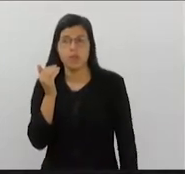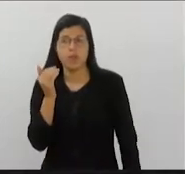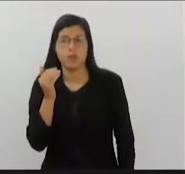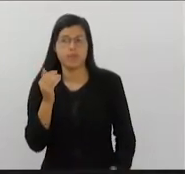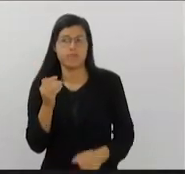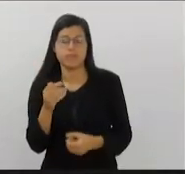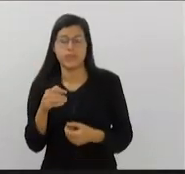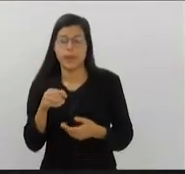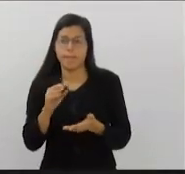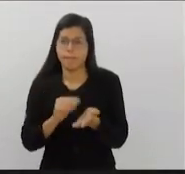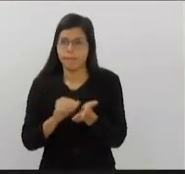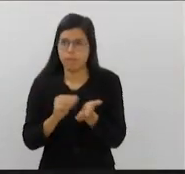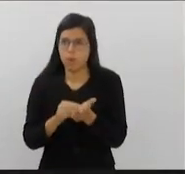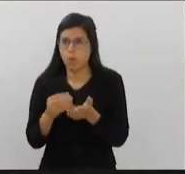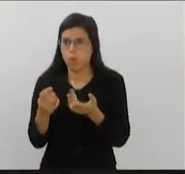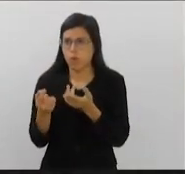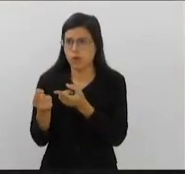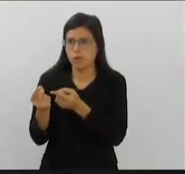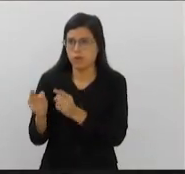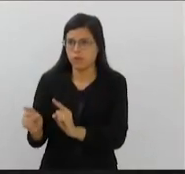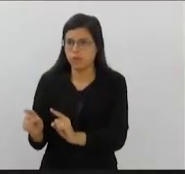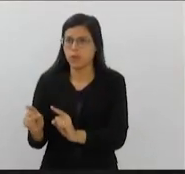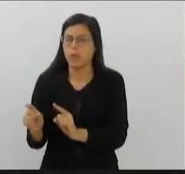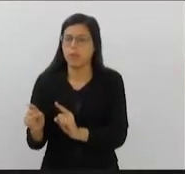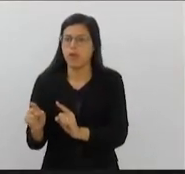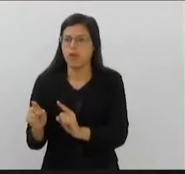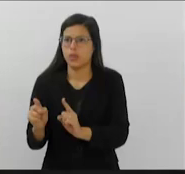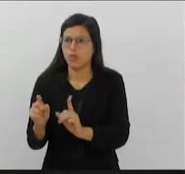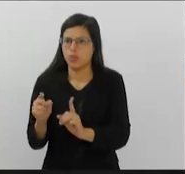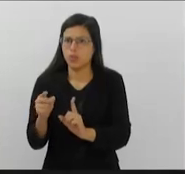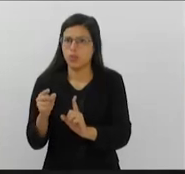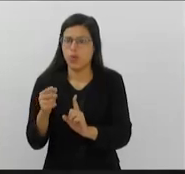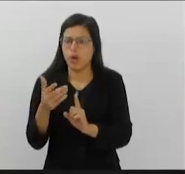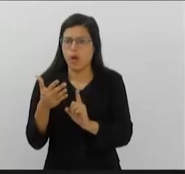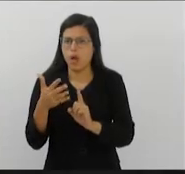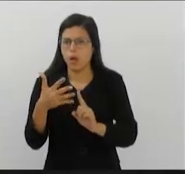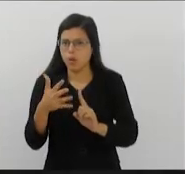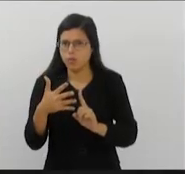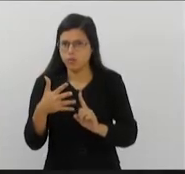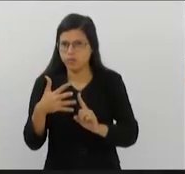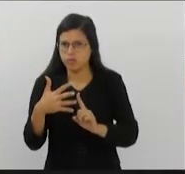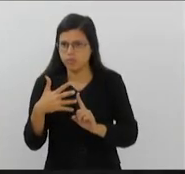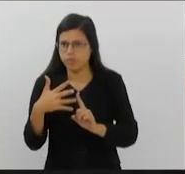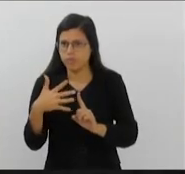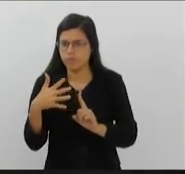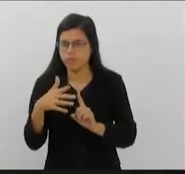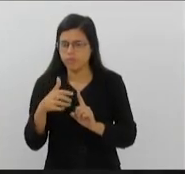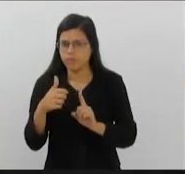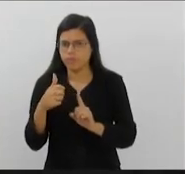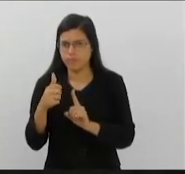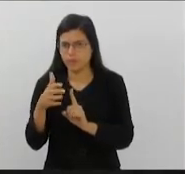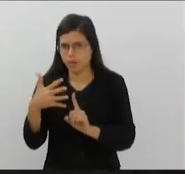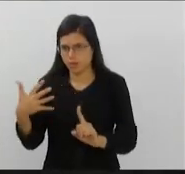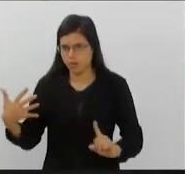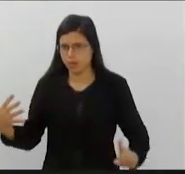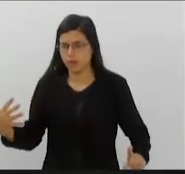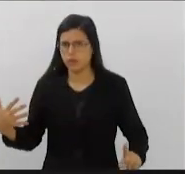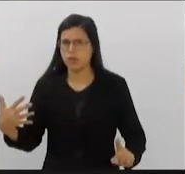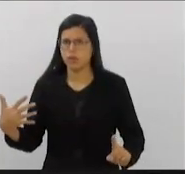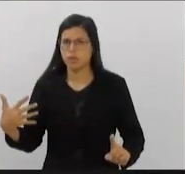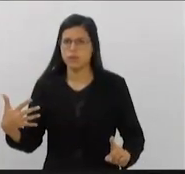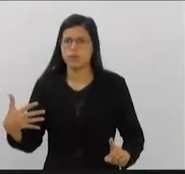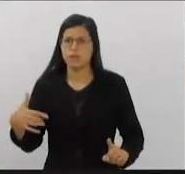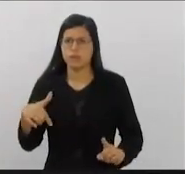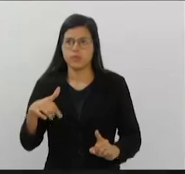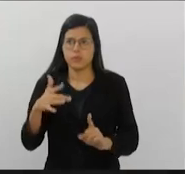do enfrentamento à LGBTQIA+, fobia no âmbito das escolas, da